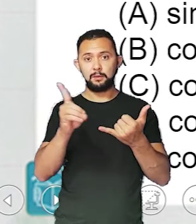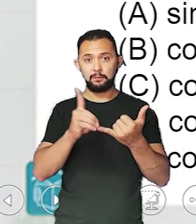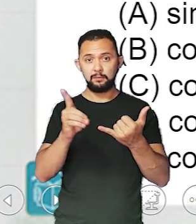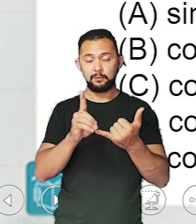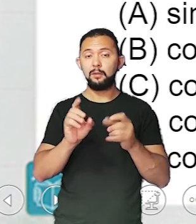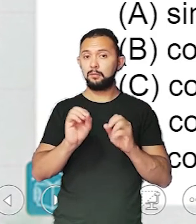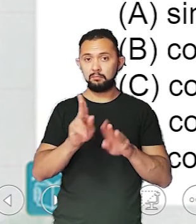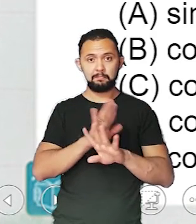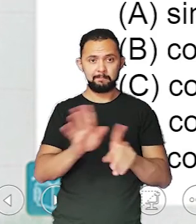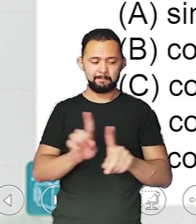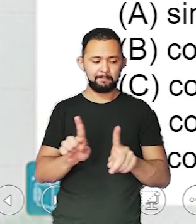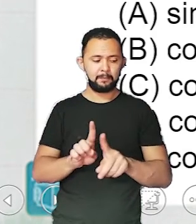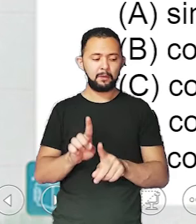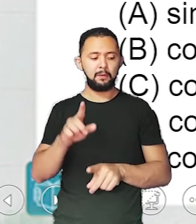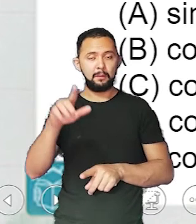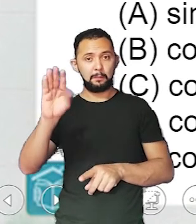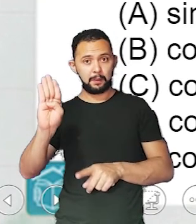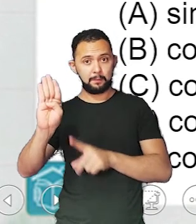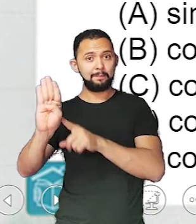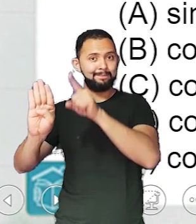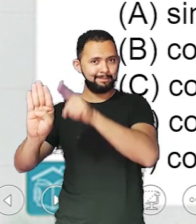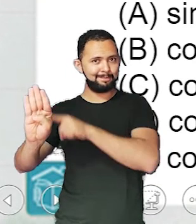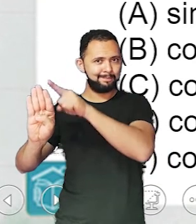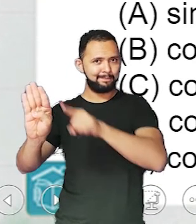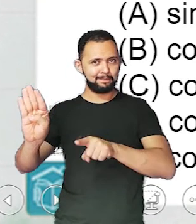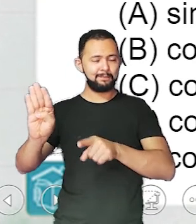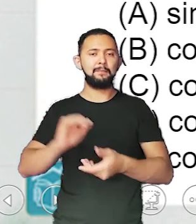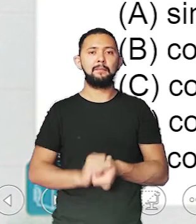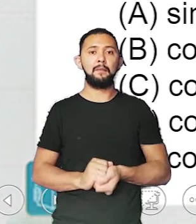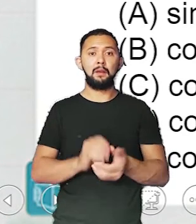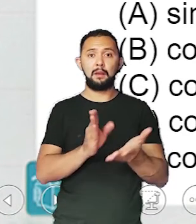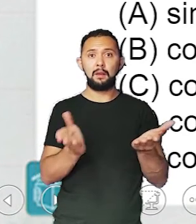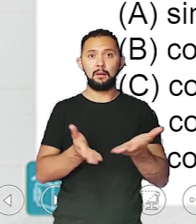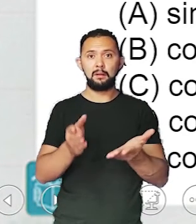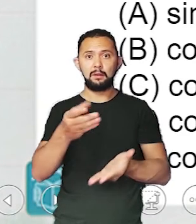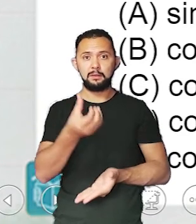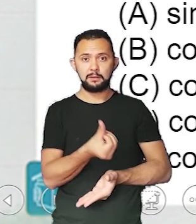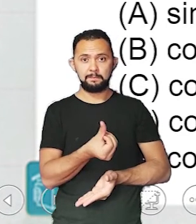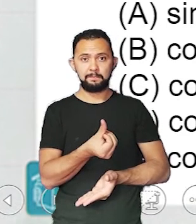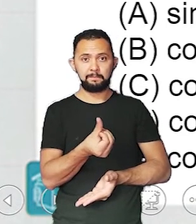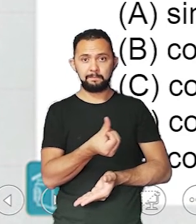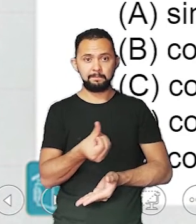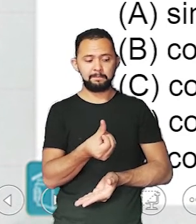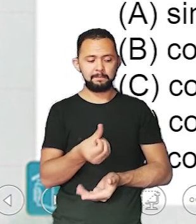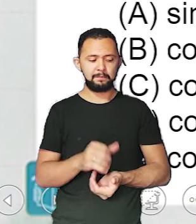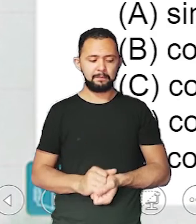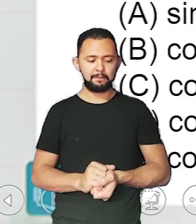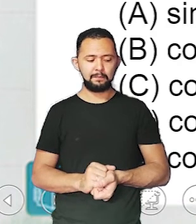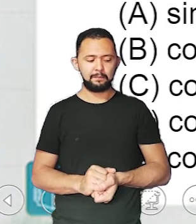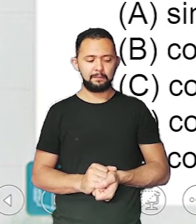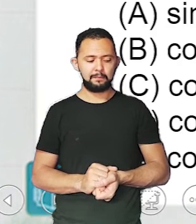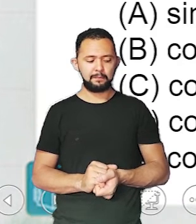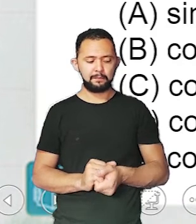significativo. Então, predicativa. Sexta questão, essa sexta questão não está associada ao quadrinho.